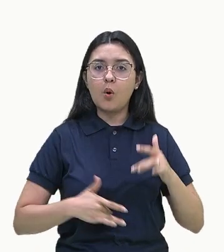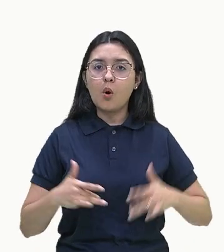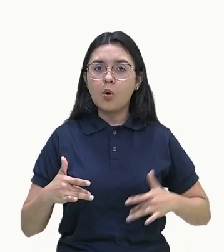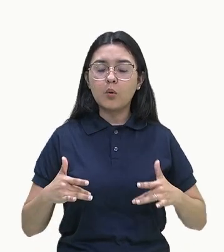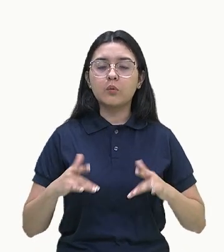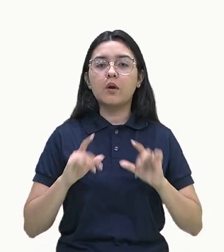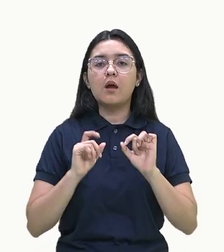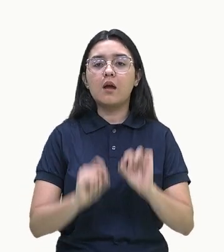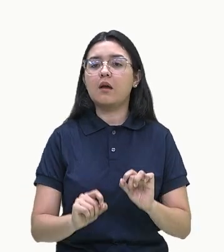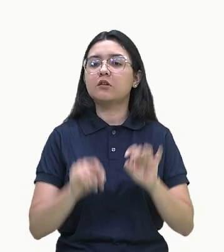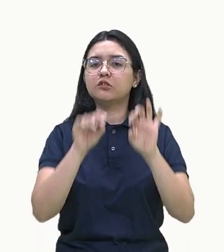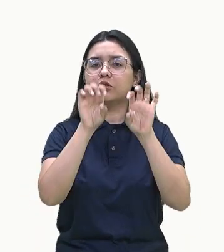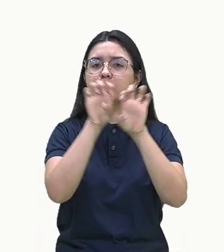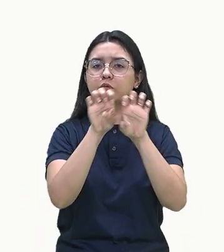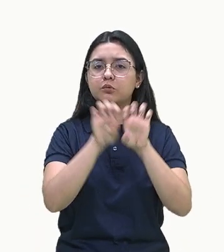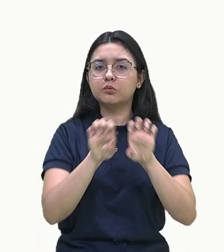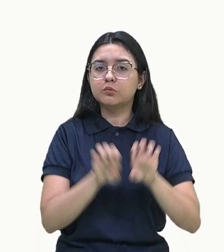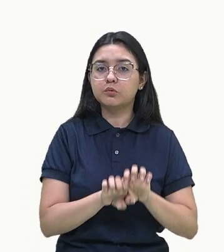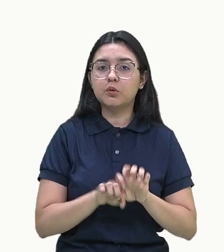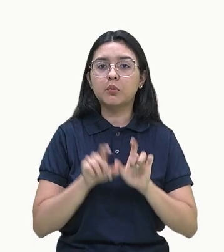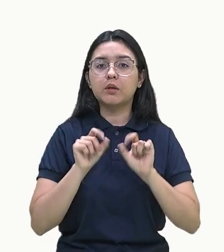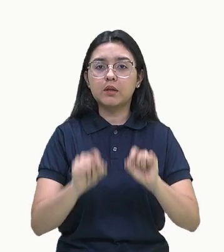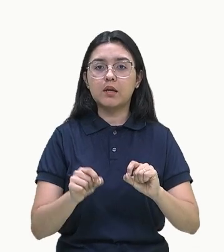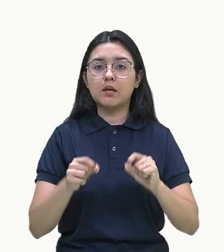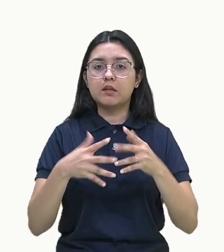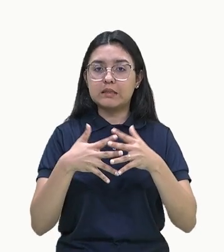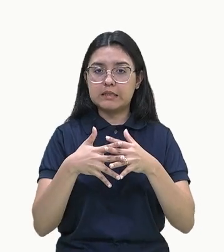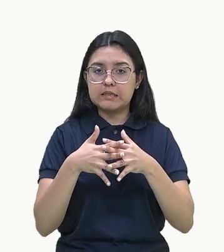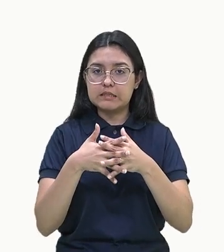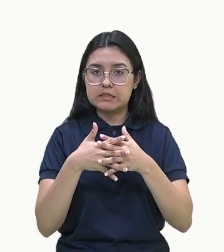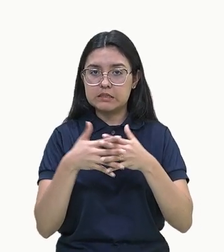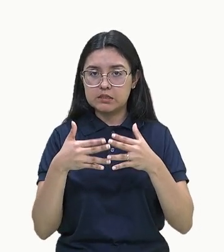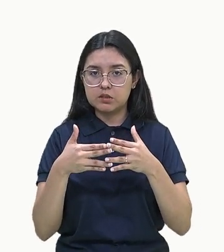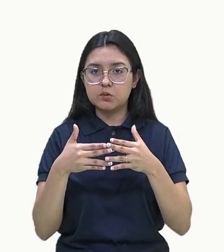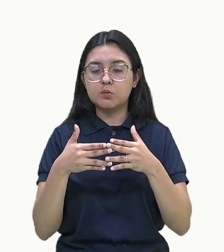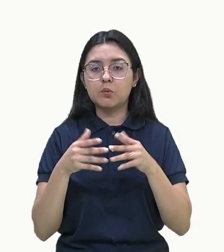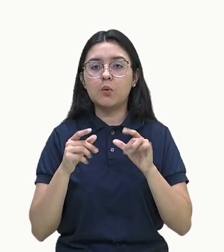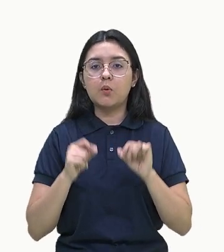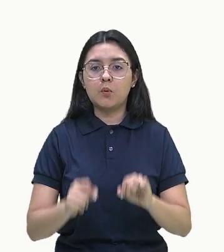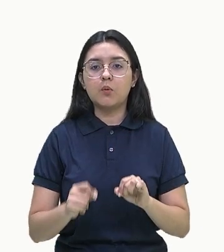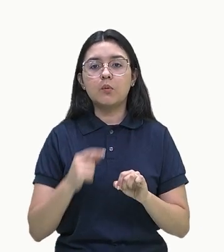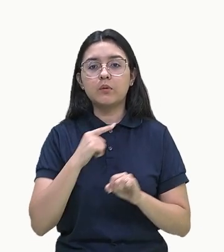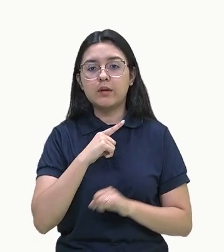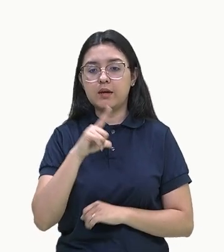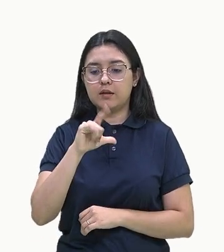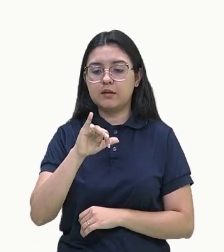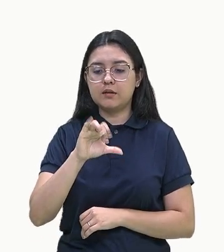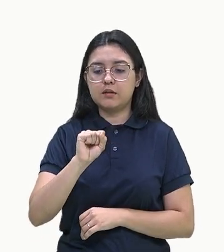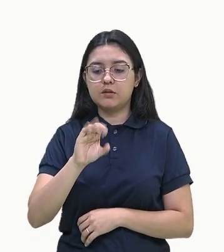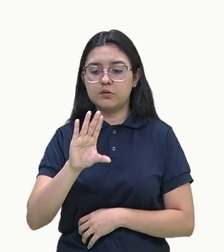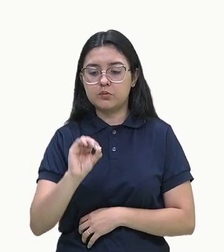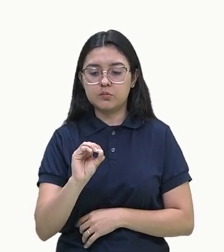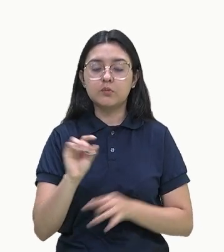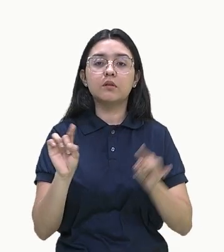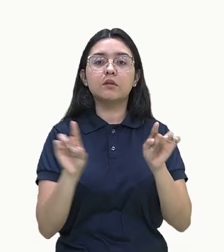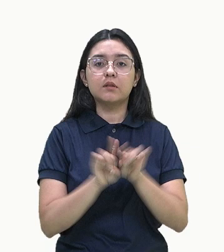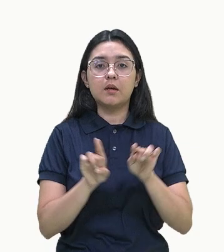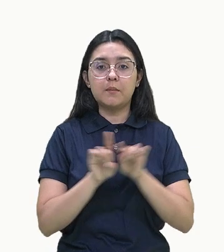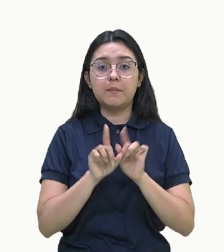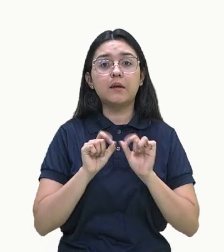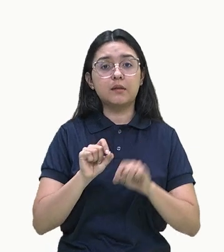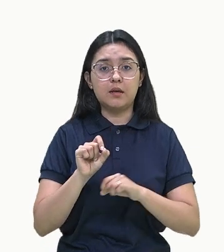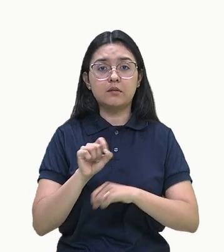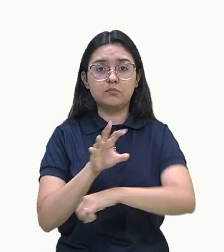são formados por tecido muscular liso. E também tem a função de